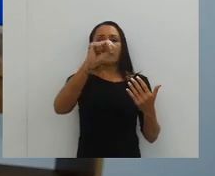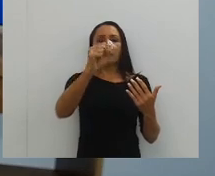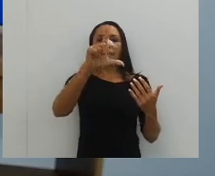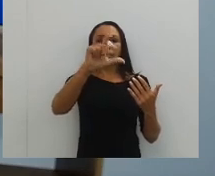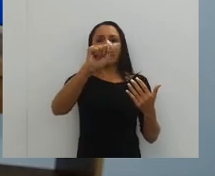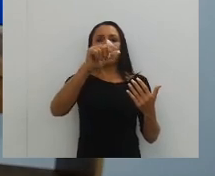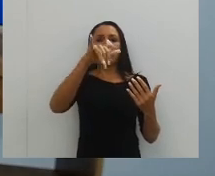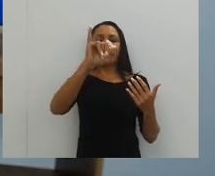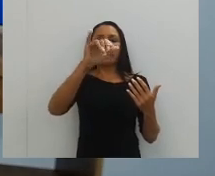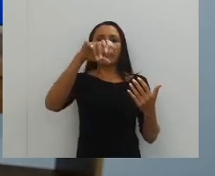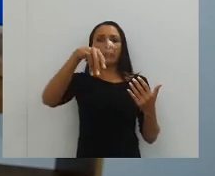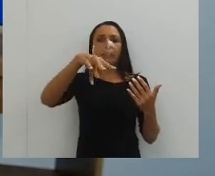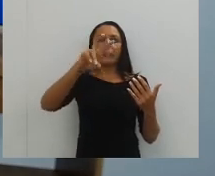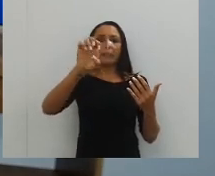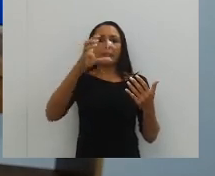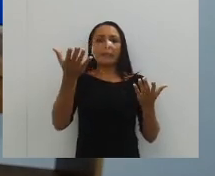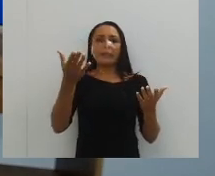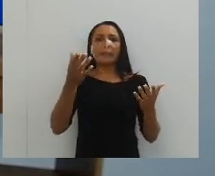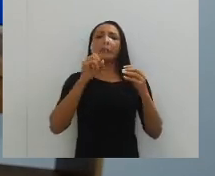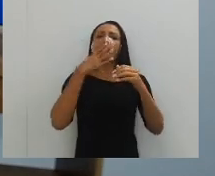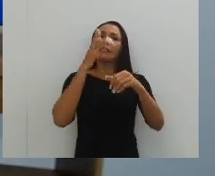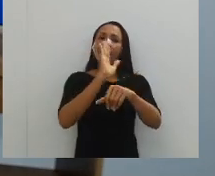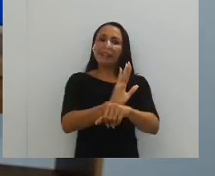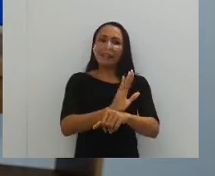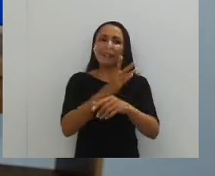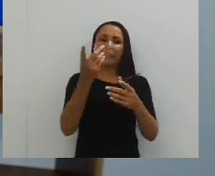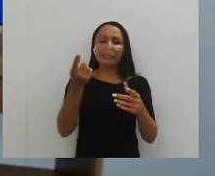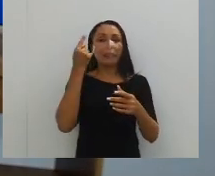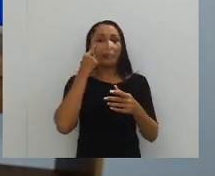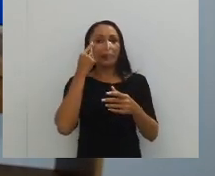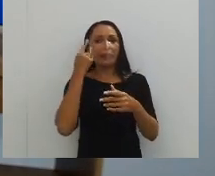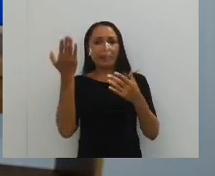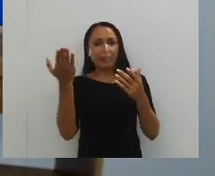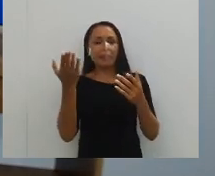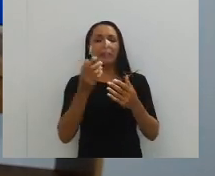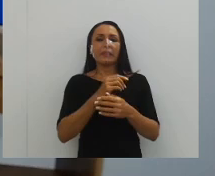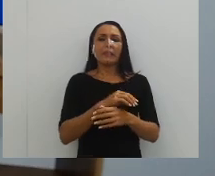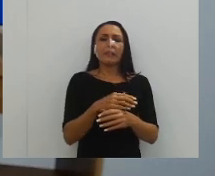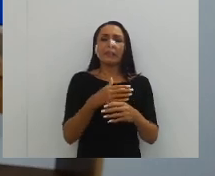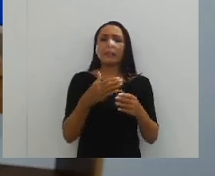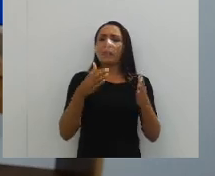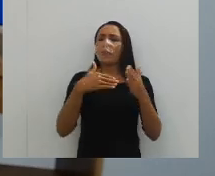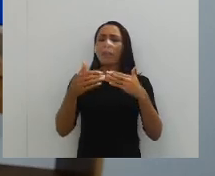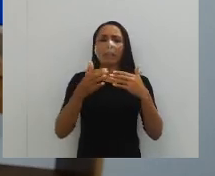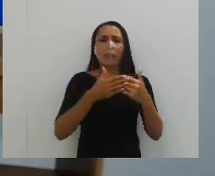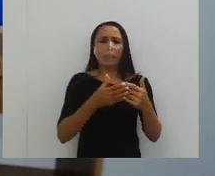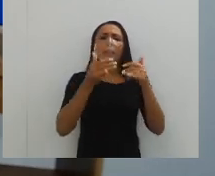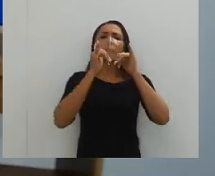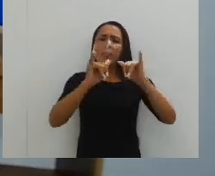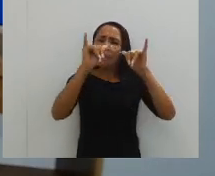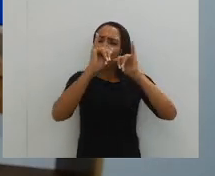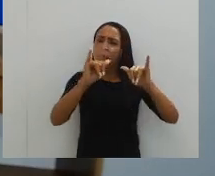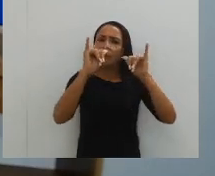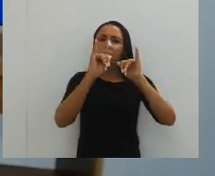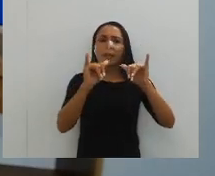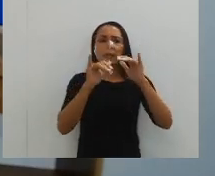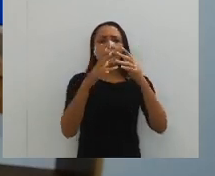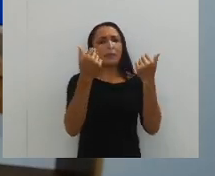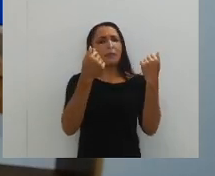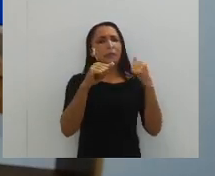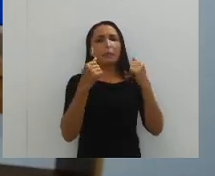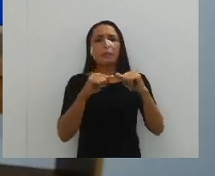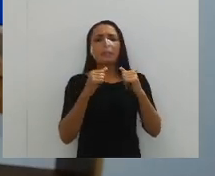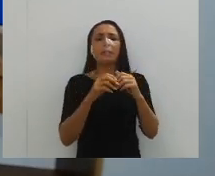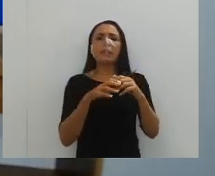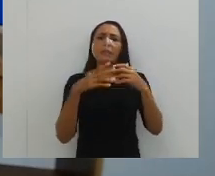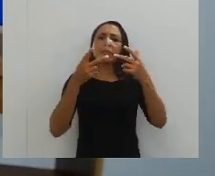tarde, dona Crisline. Fica ligado aí na aula. Então assim, ó, qualquer coisa que vocês precisarem aí,